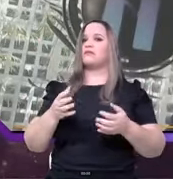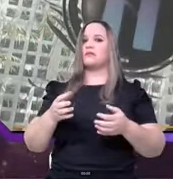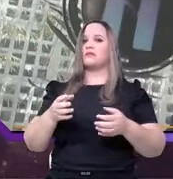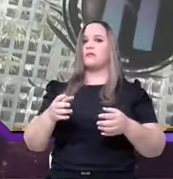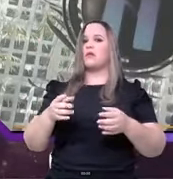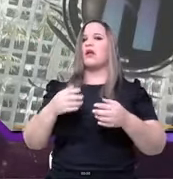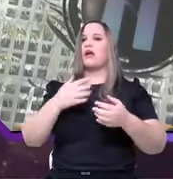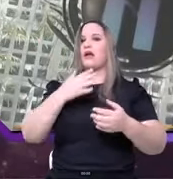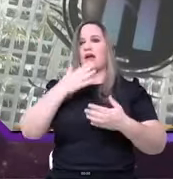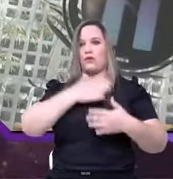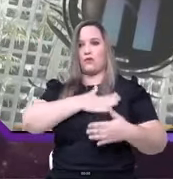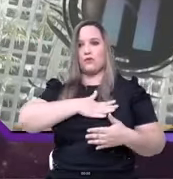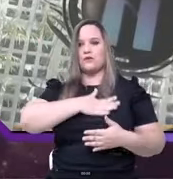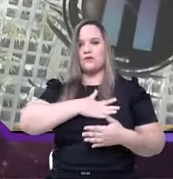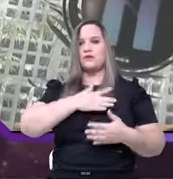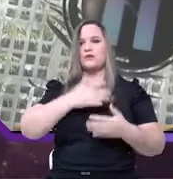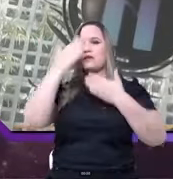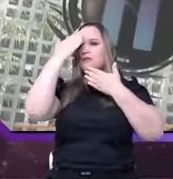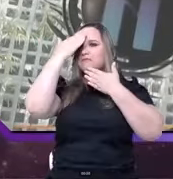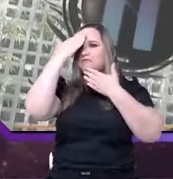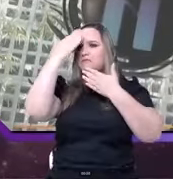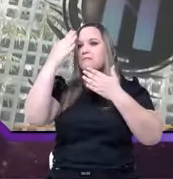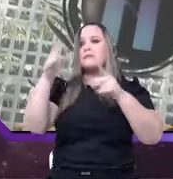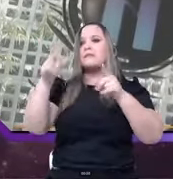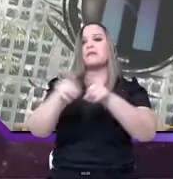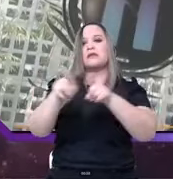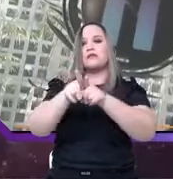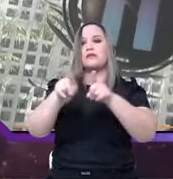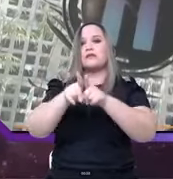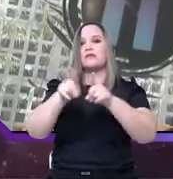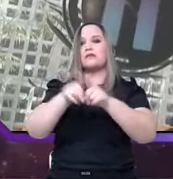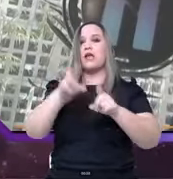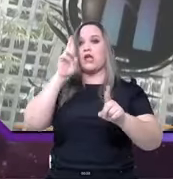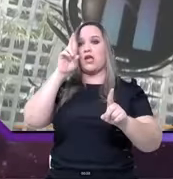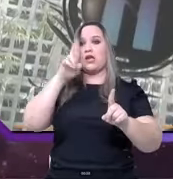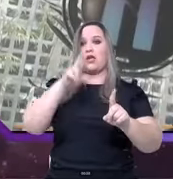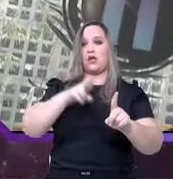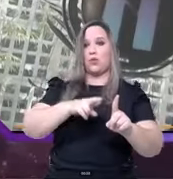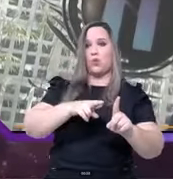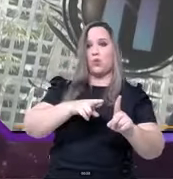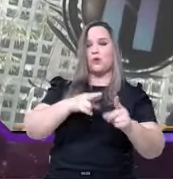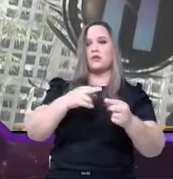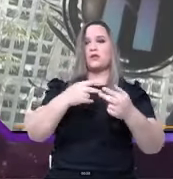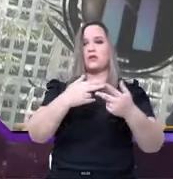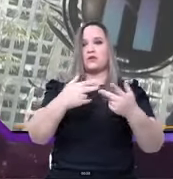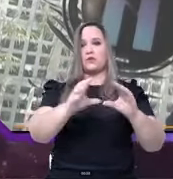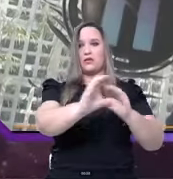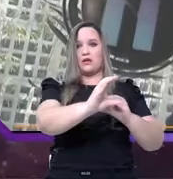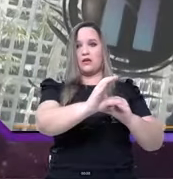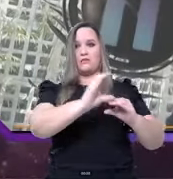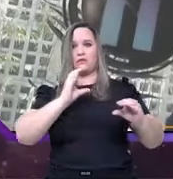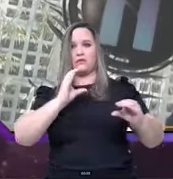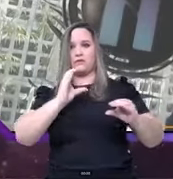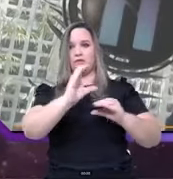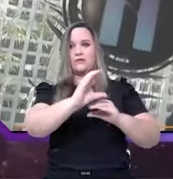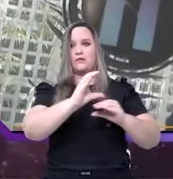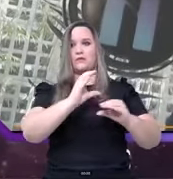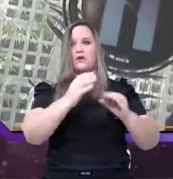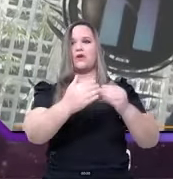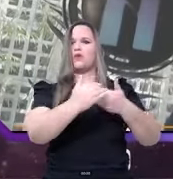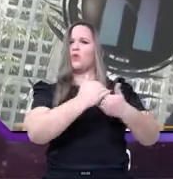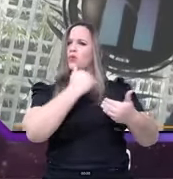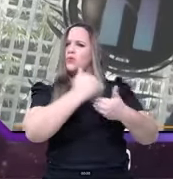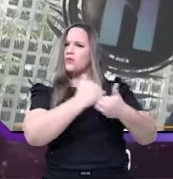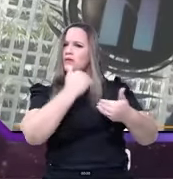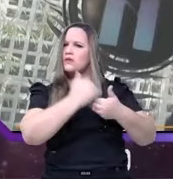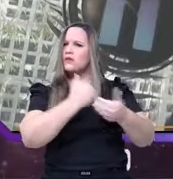desse agradecimento, de fazer um reconhecimento aqui daqueles que já nos encaminharam as sugestões